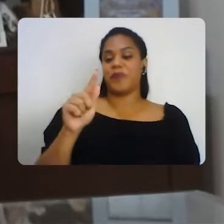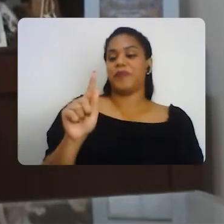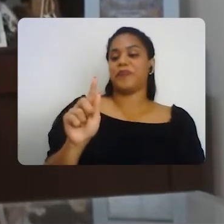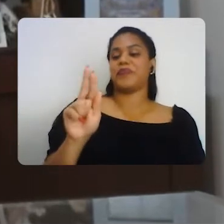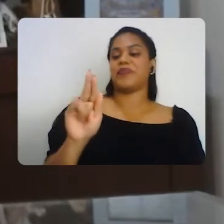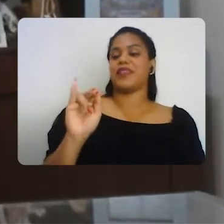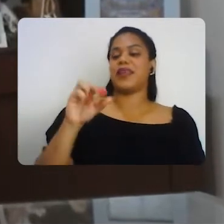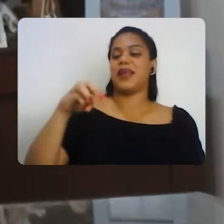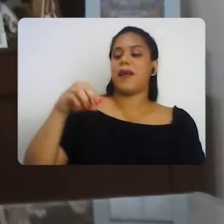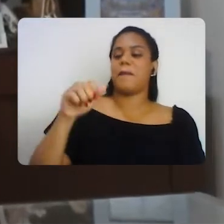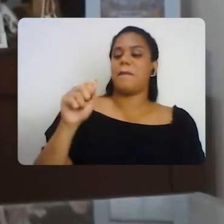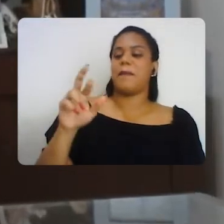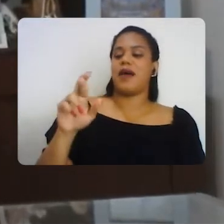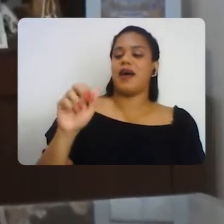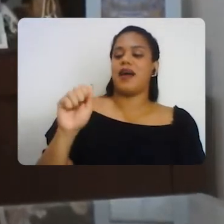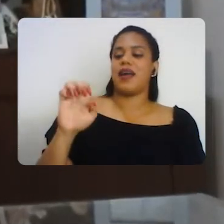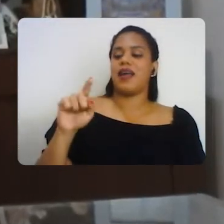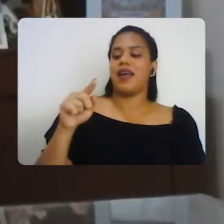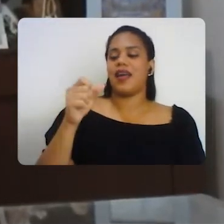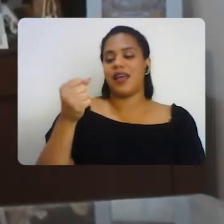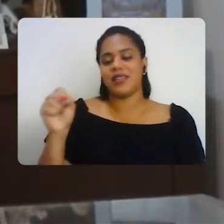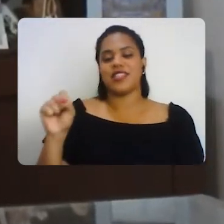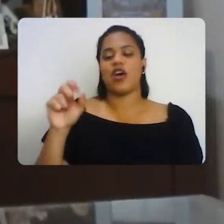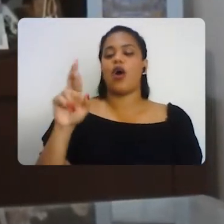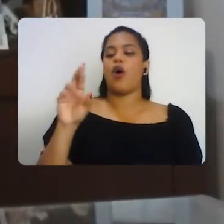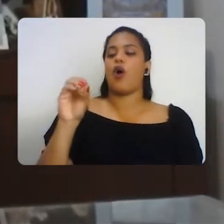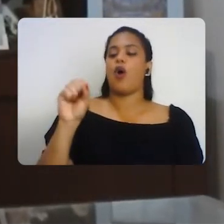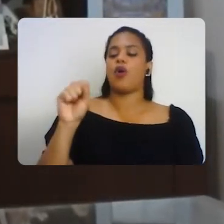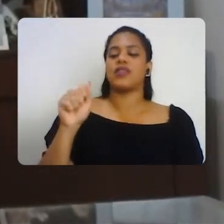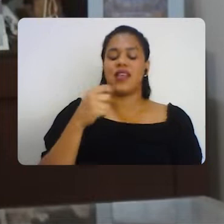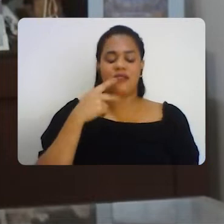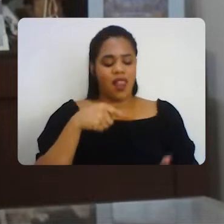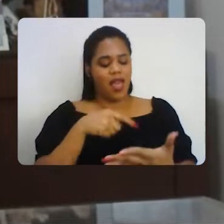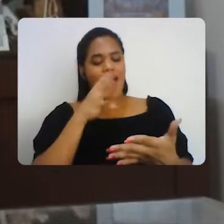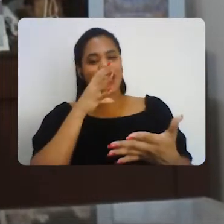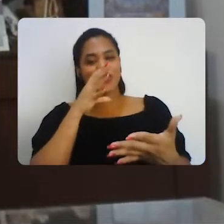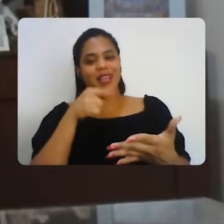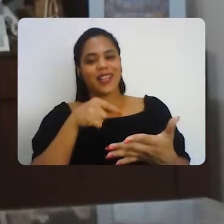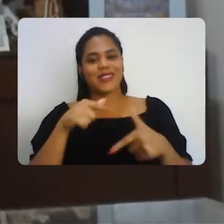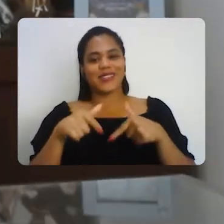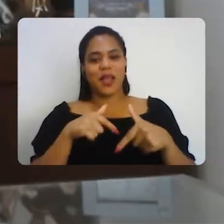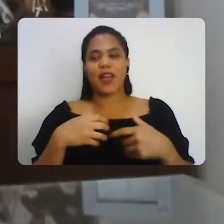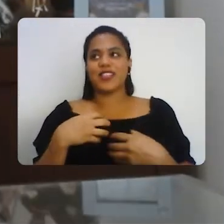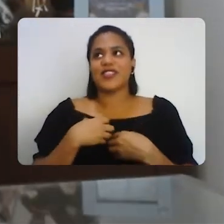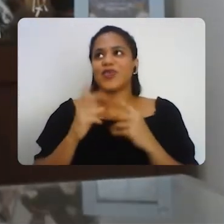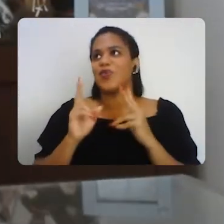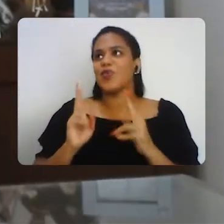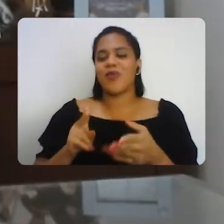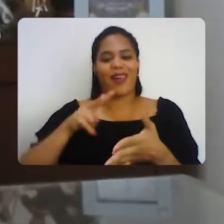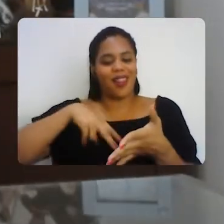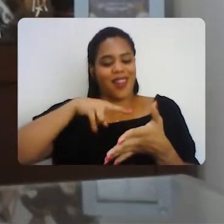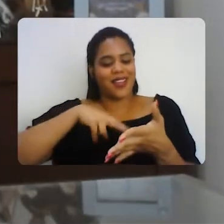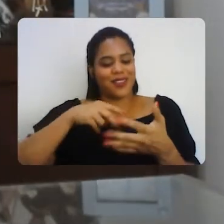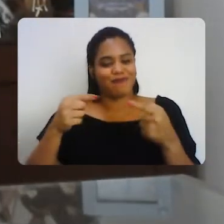e sentir a influência de Guimarães e a admiração dele por Guimarães no trabalho dele. Aquilo já